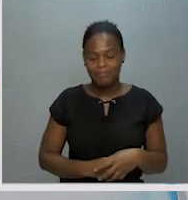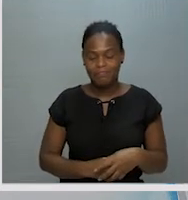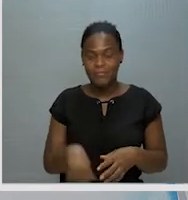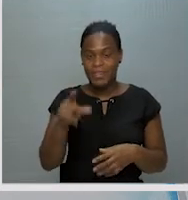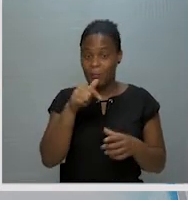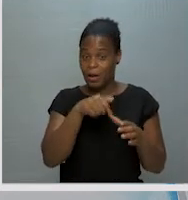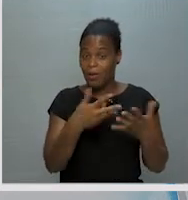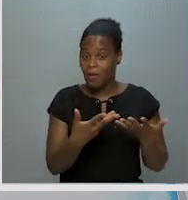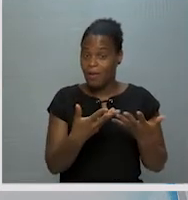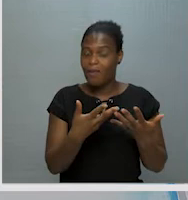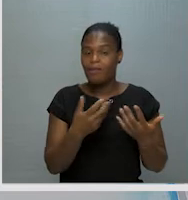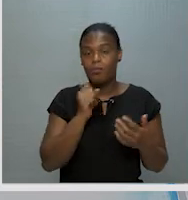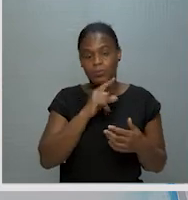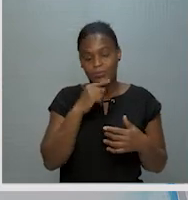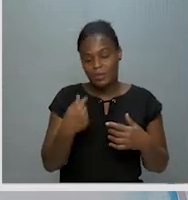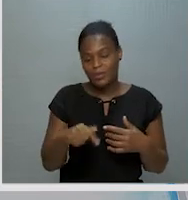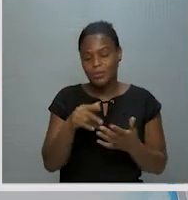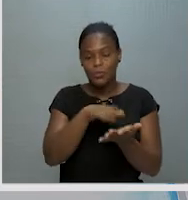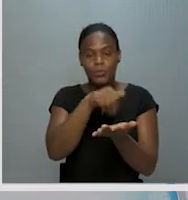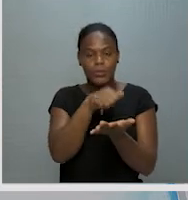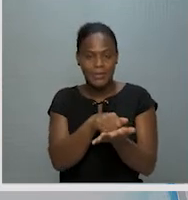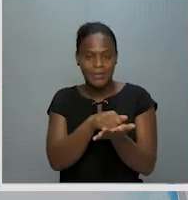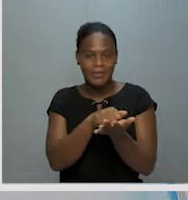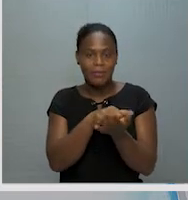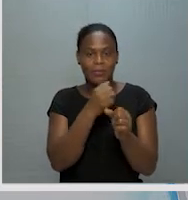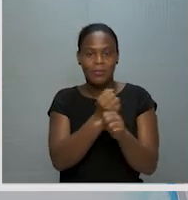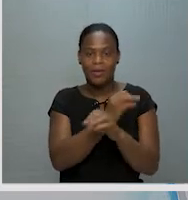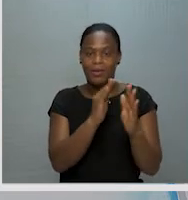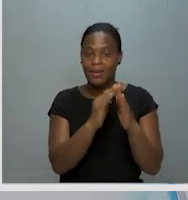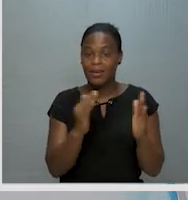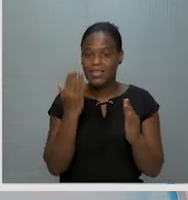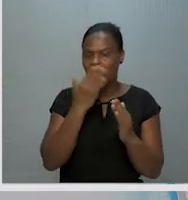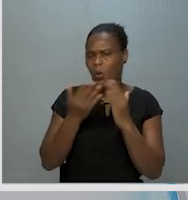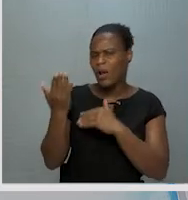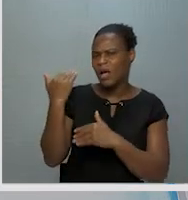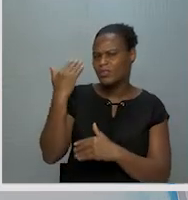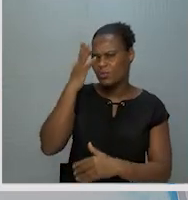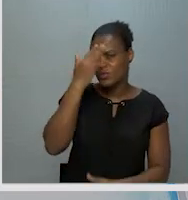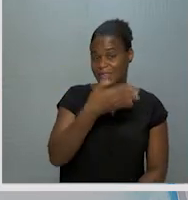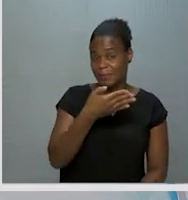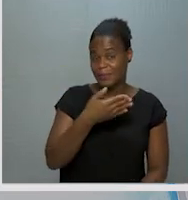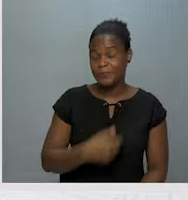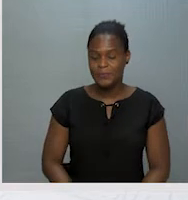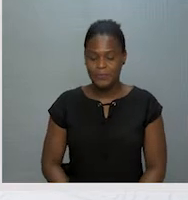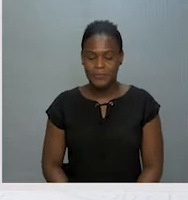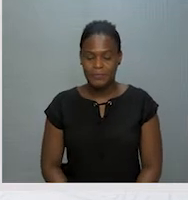E aqui vamos ter a oportunidade de corrigir o TPC da aula 7.